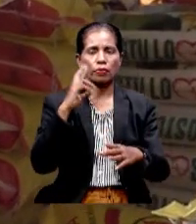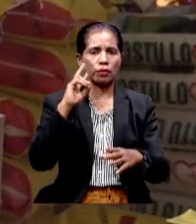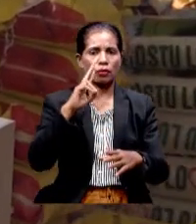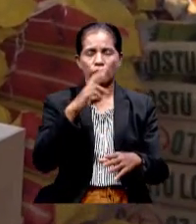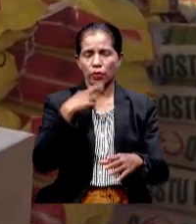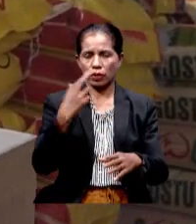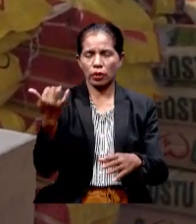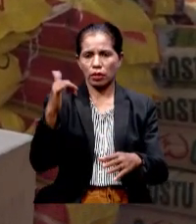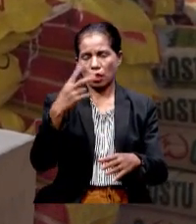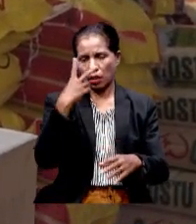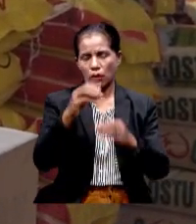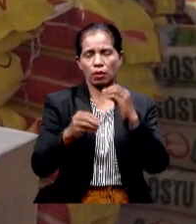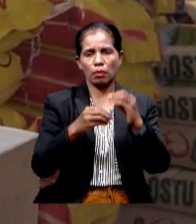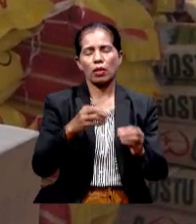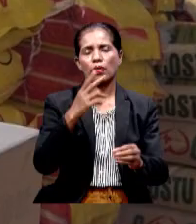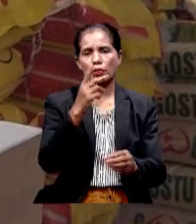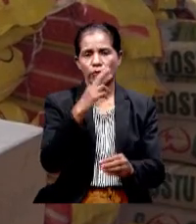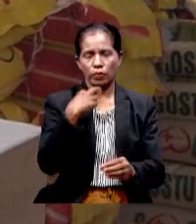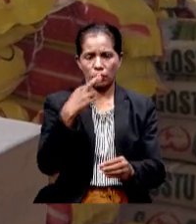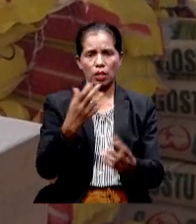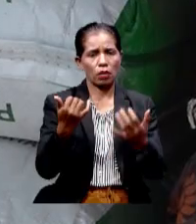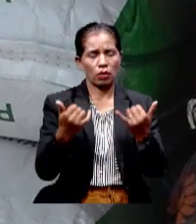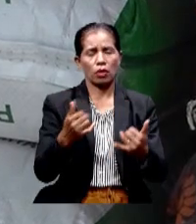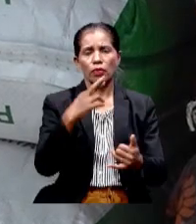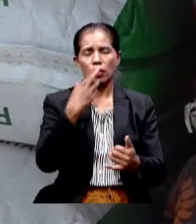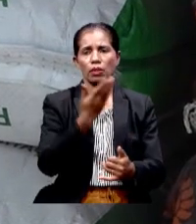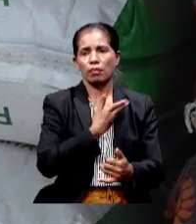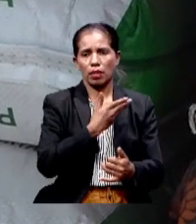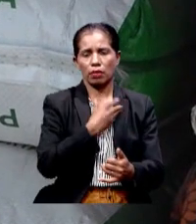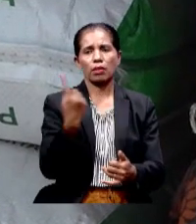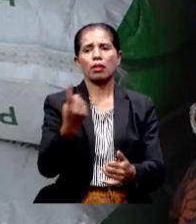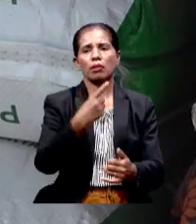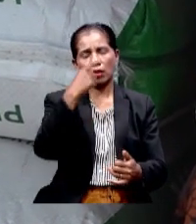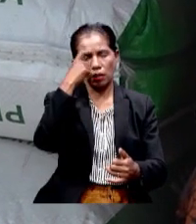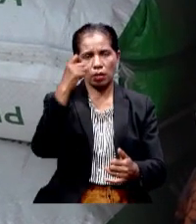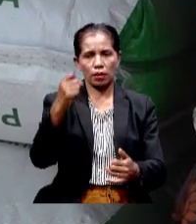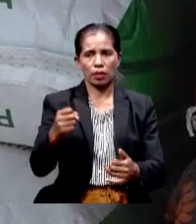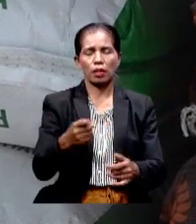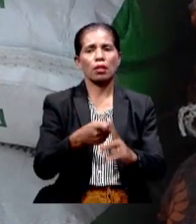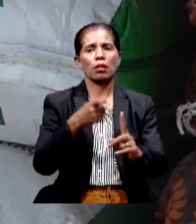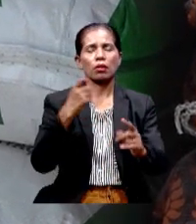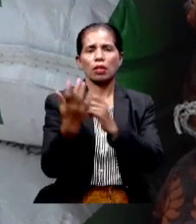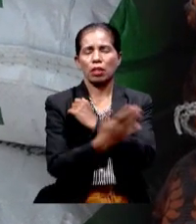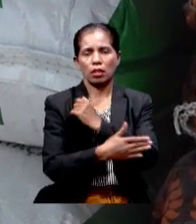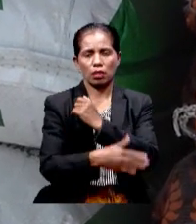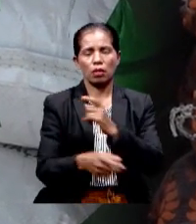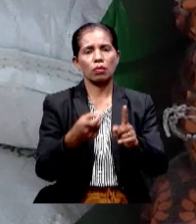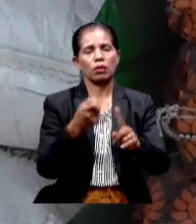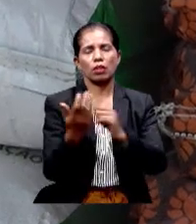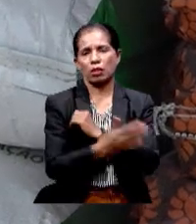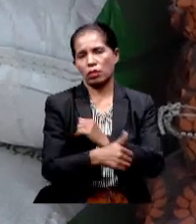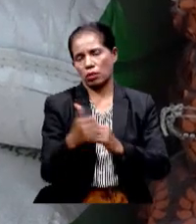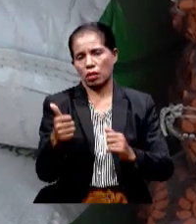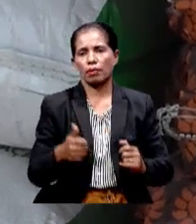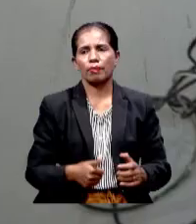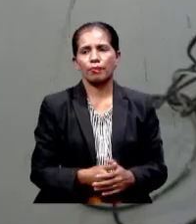pesquisa da Folinfos, mas bem da Rakne, Folinfos sai a macas, tamba preço né, mas russinação importador Cira. Né,